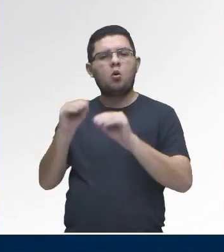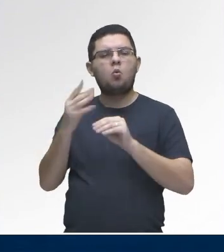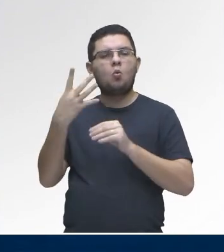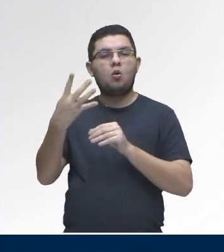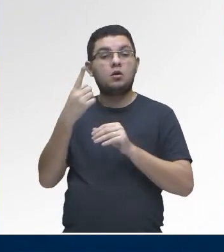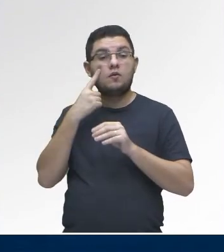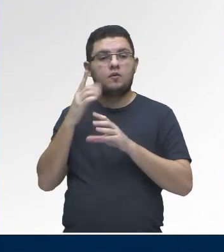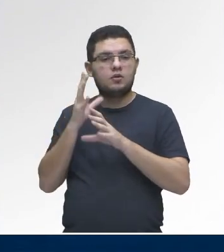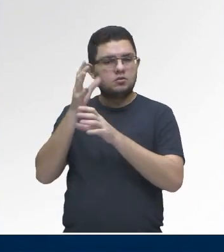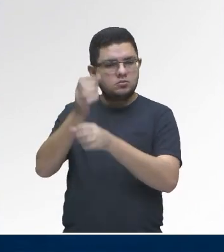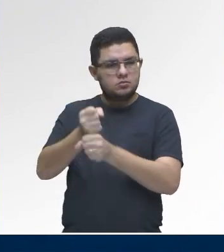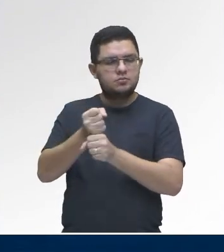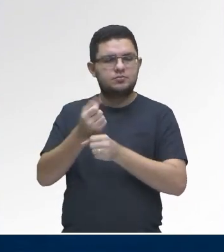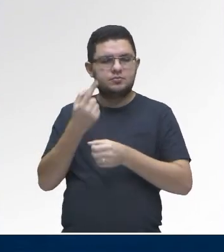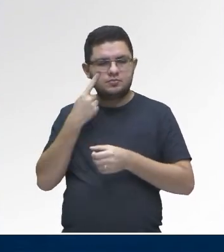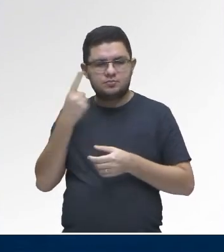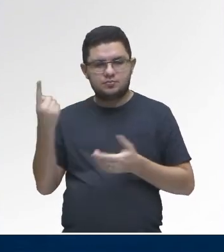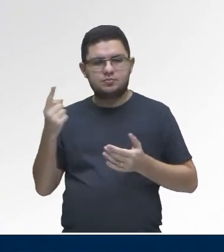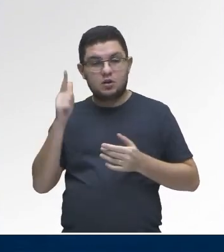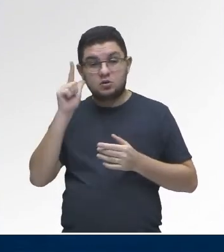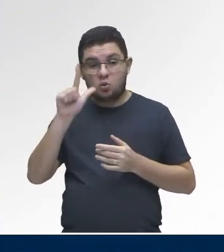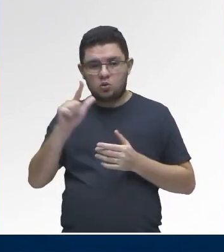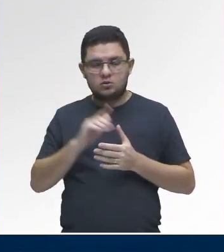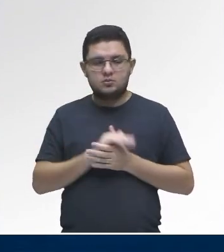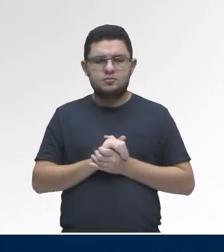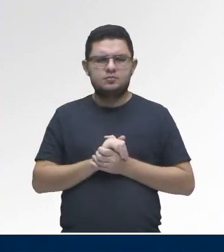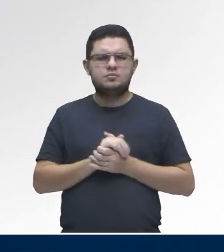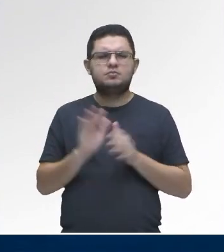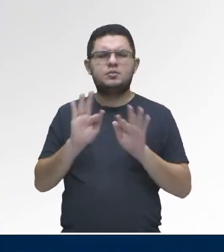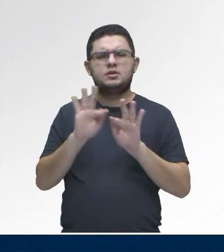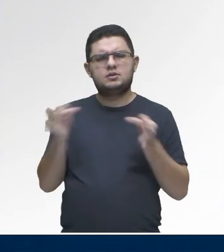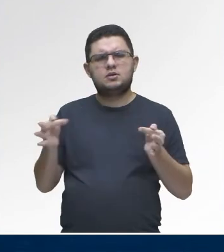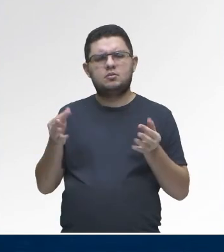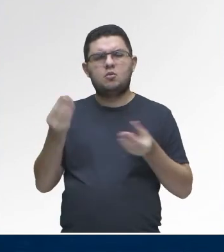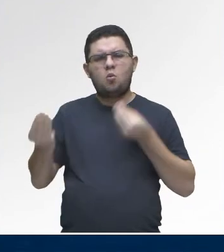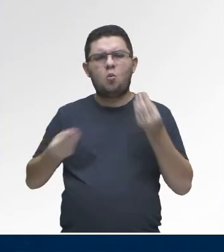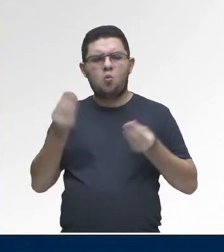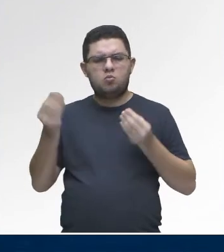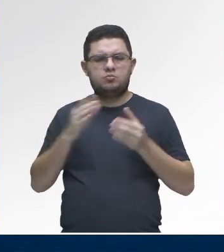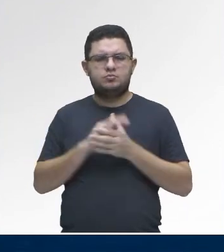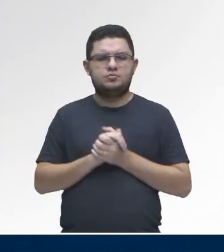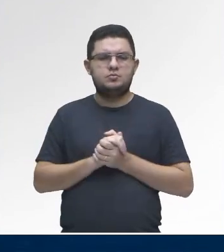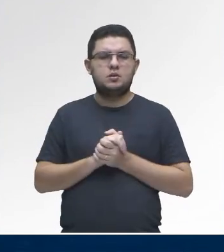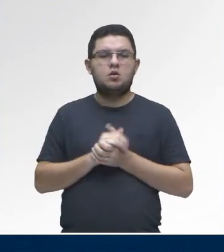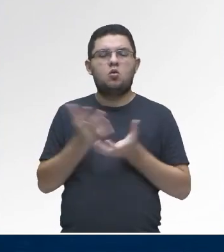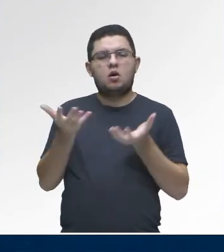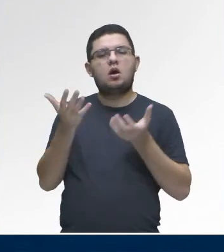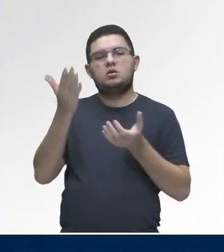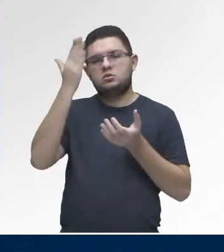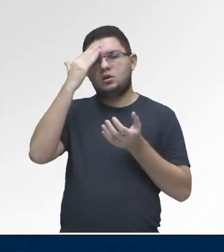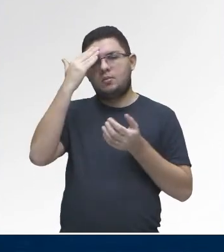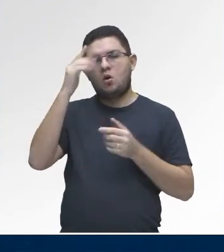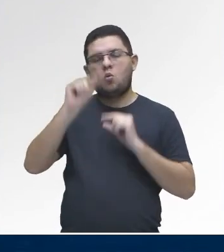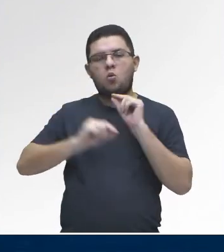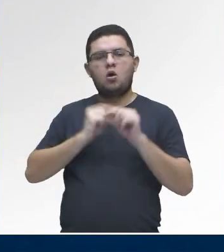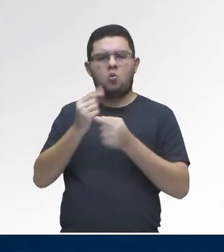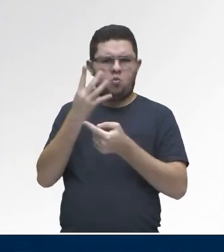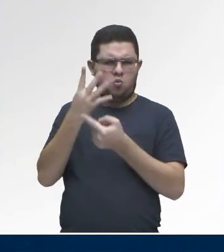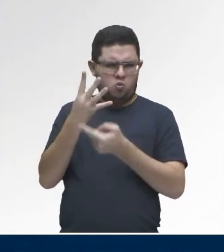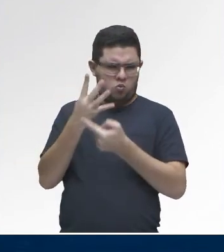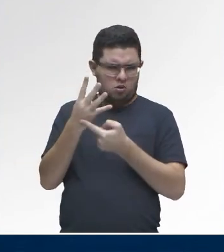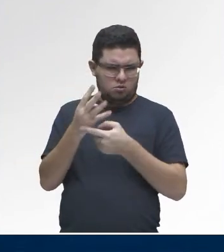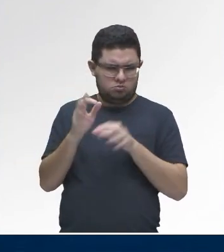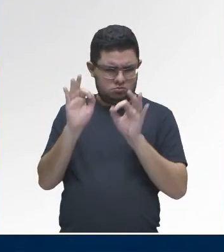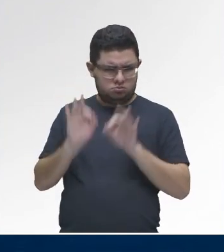se realmente é? Simples, né? Se eu quero saber se o 4 é a solução,